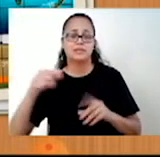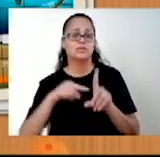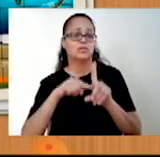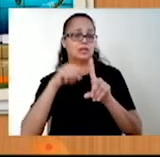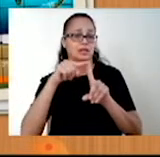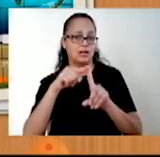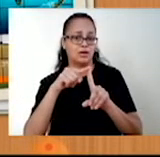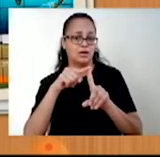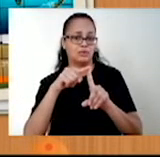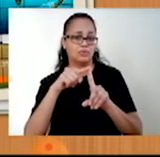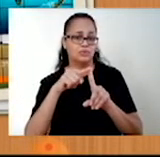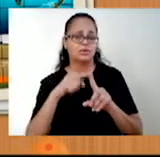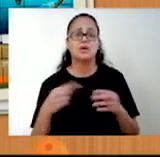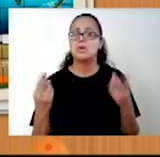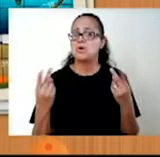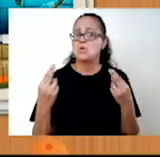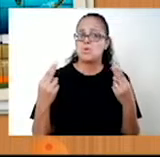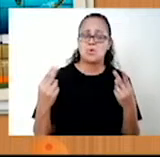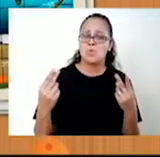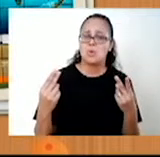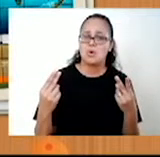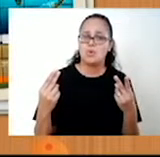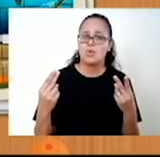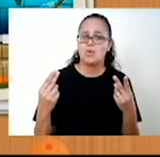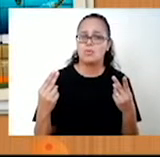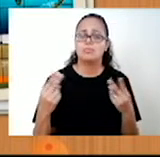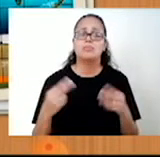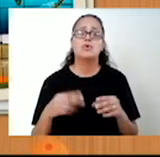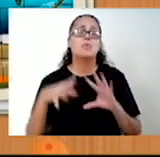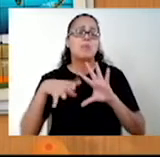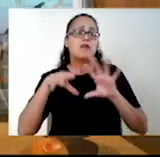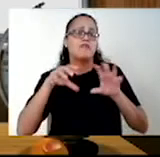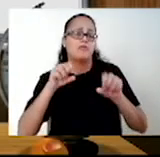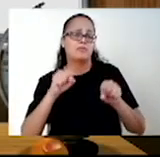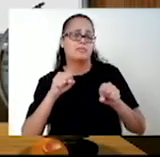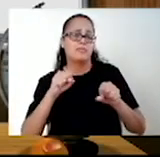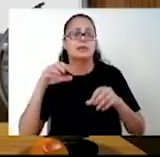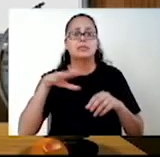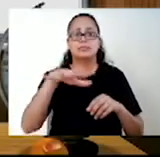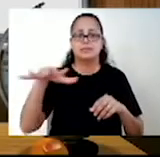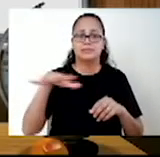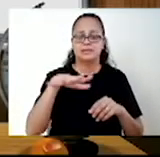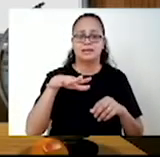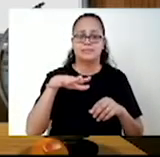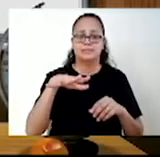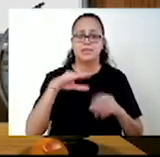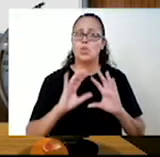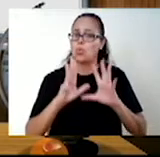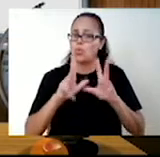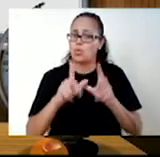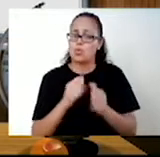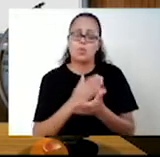água quente do mar funciona como uma espécie de combustível para a formação desse potente sistema. Tudo começa quando o